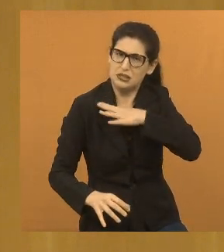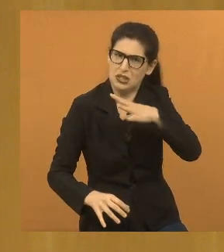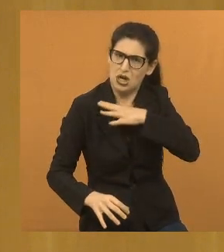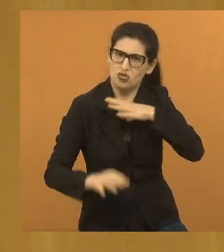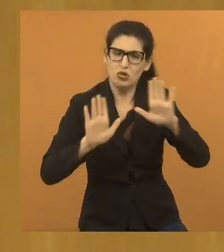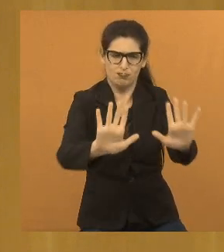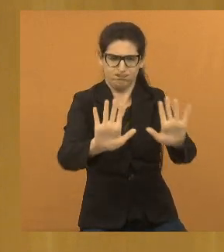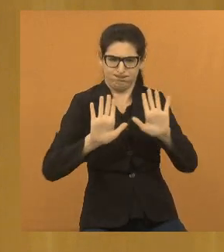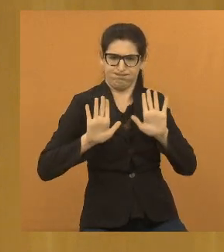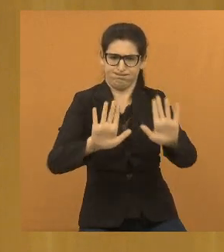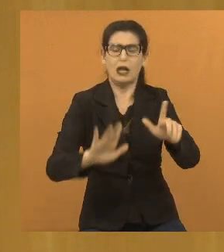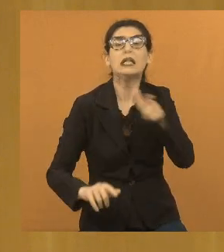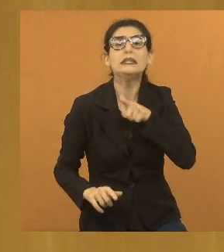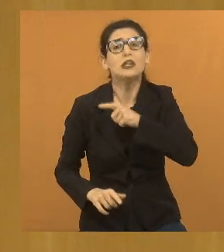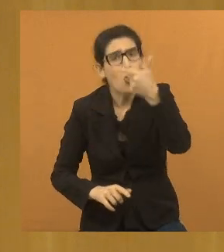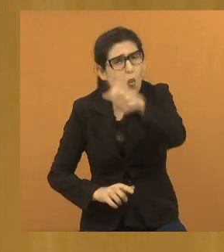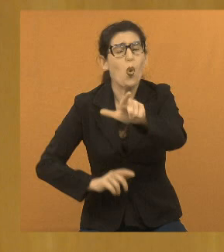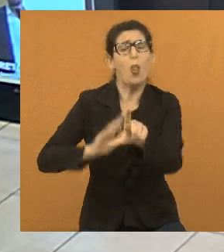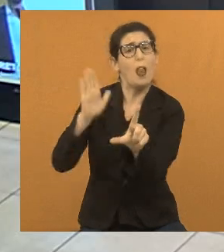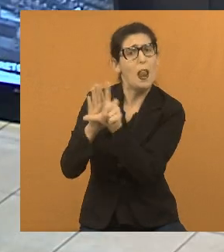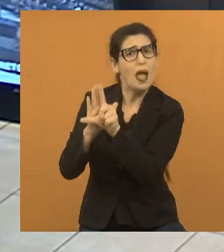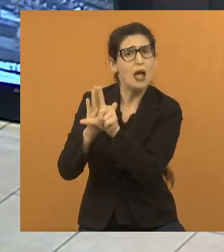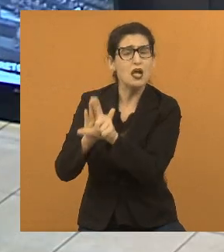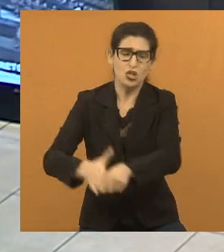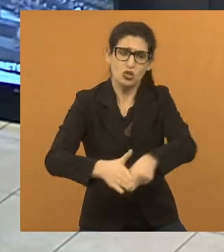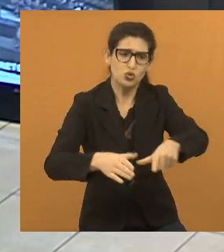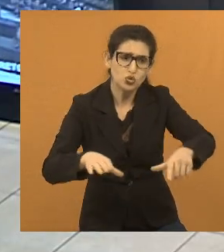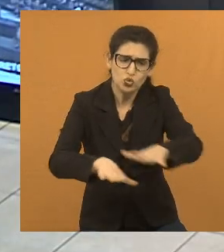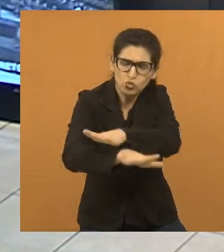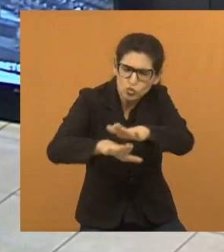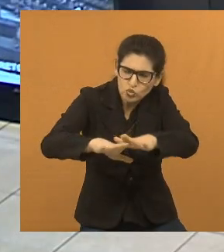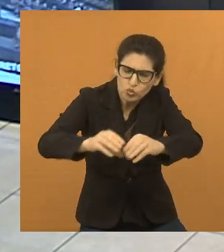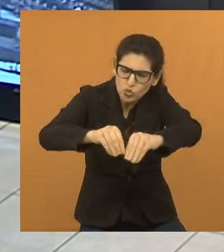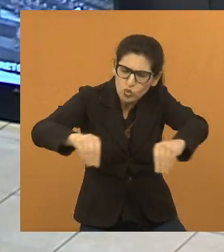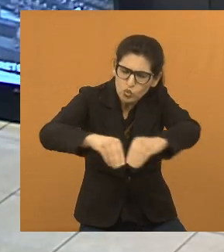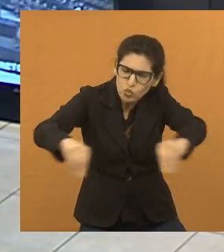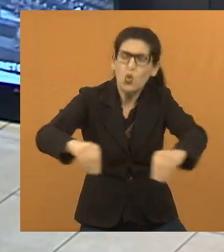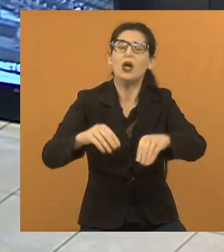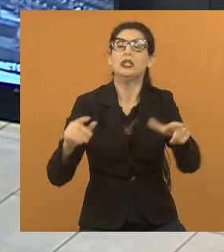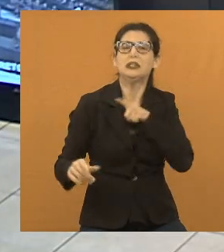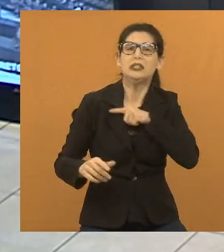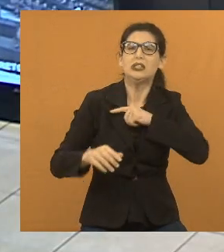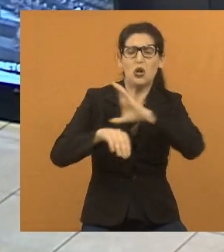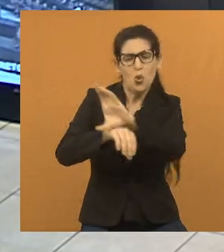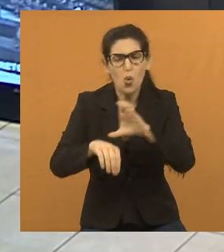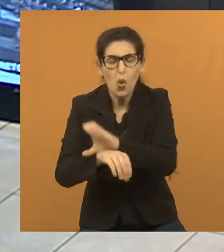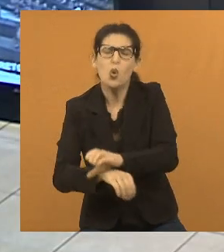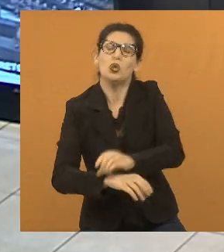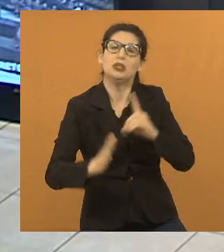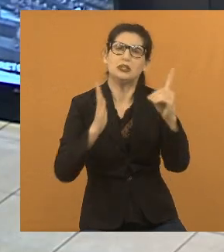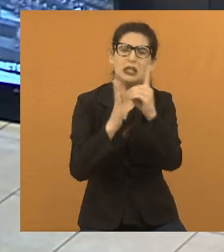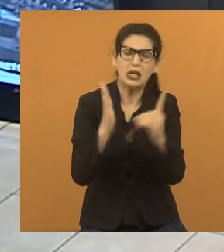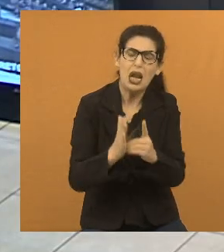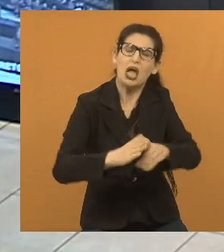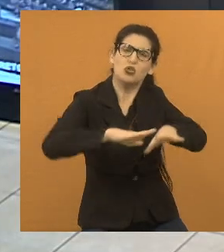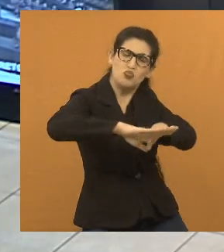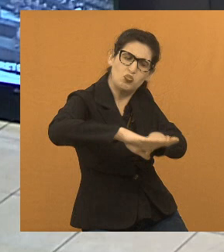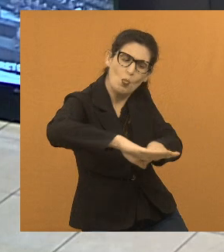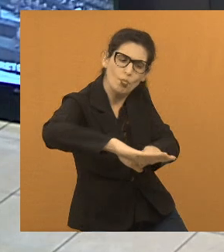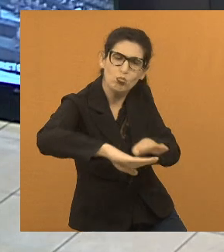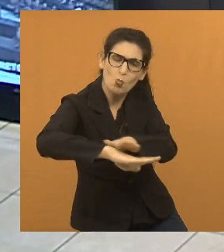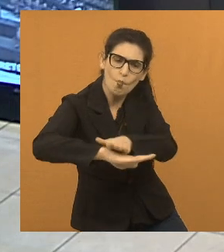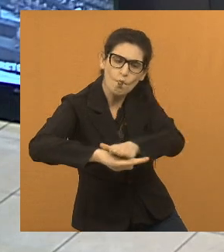como a Lei de Desocupação do Solo, por exemplo, o Código de Obras e Edificações do Município, o Decreto de Calçadas. O